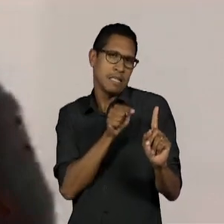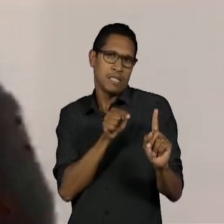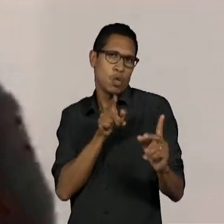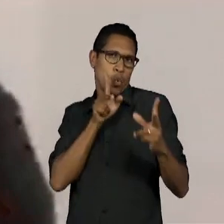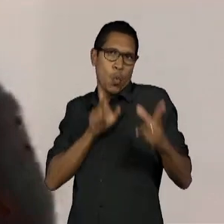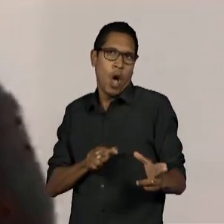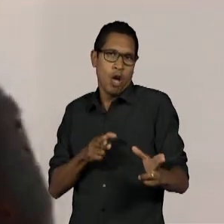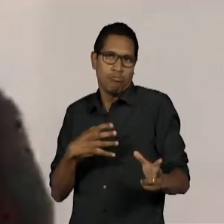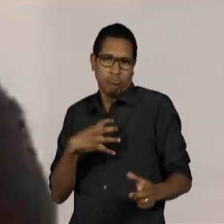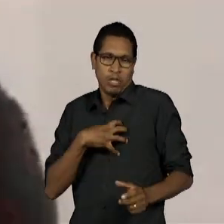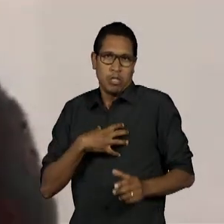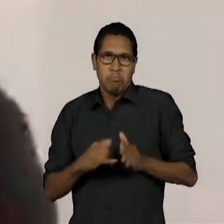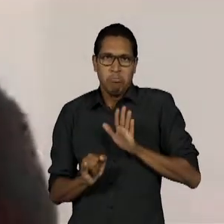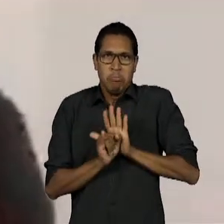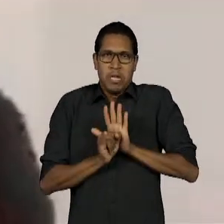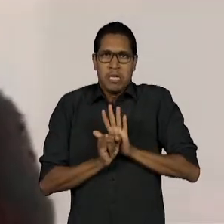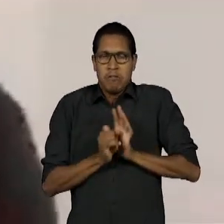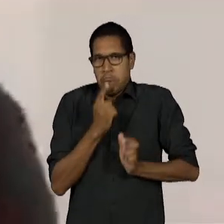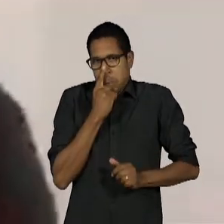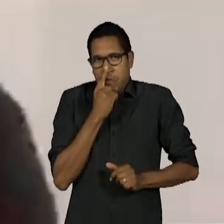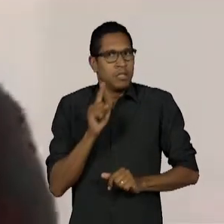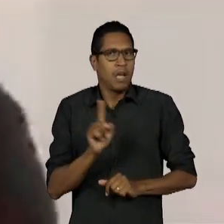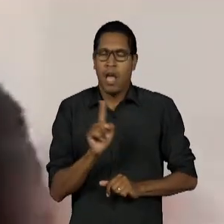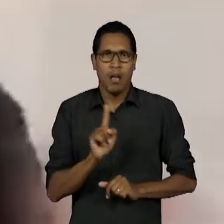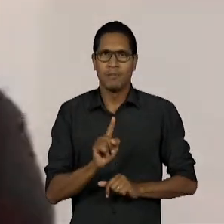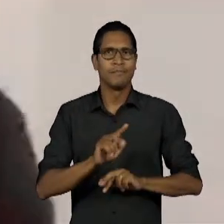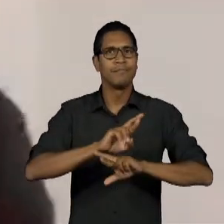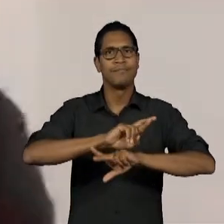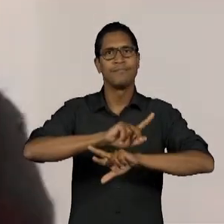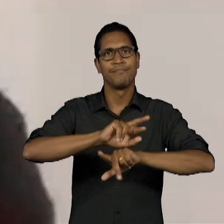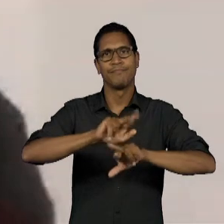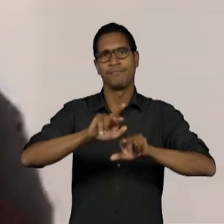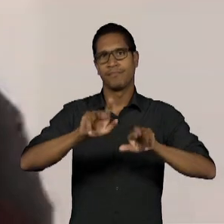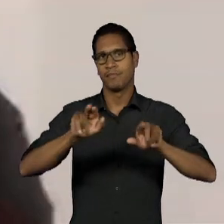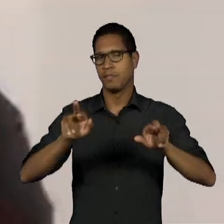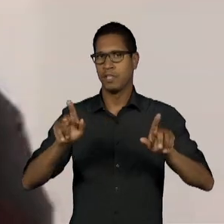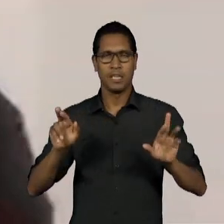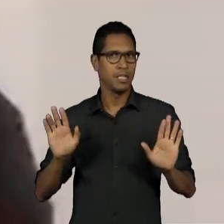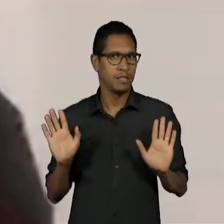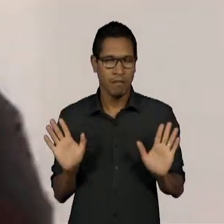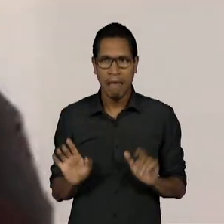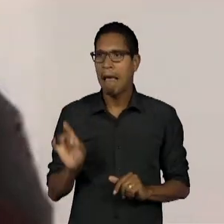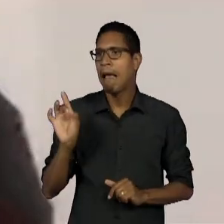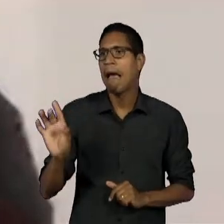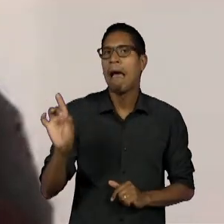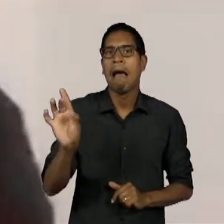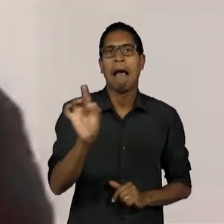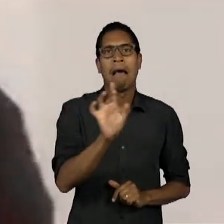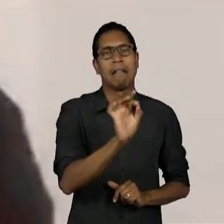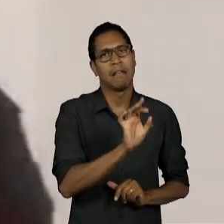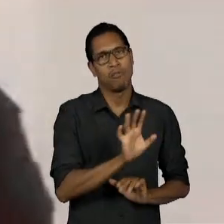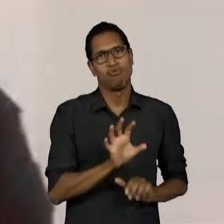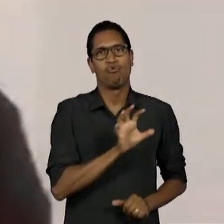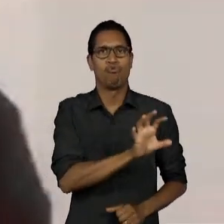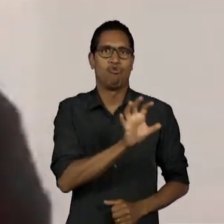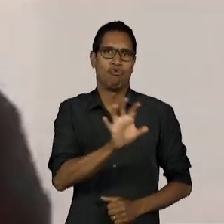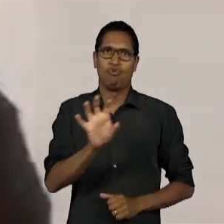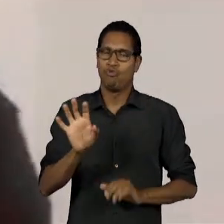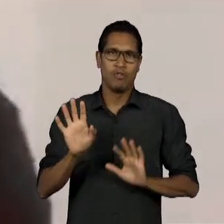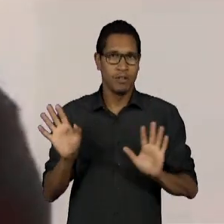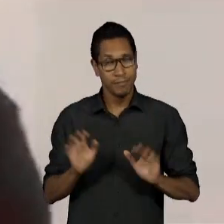porque as pessoas são diferentes. Não existem duas pessoas iguais. Então, sempre nós